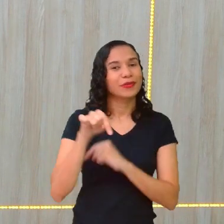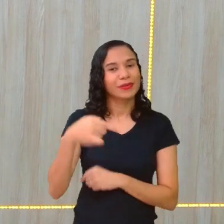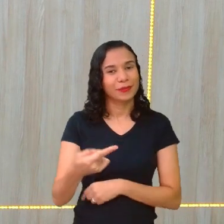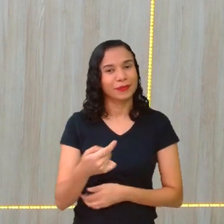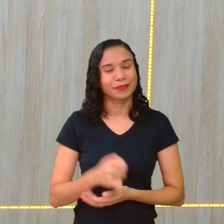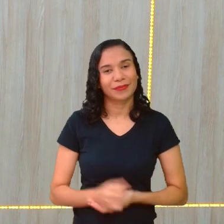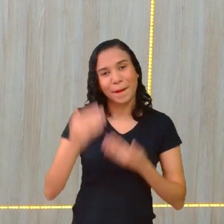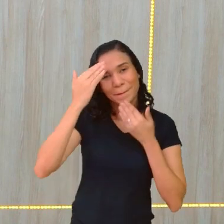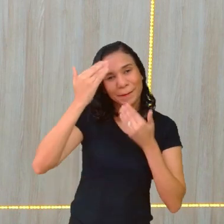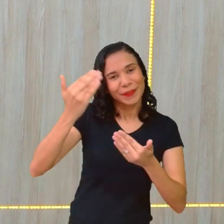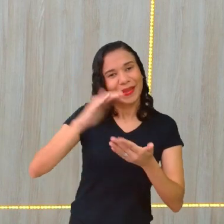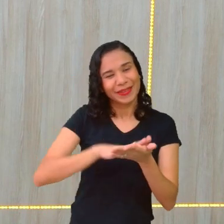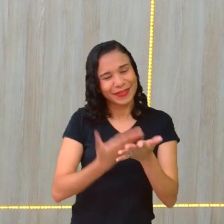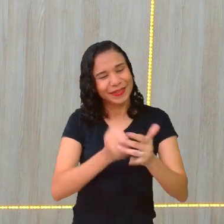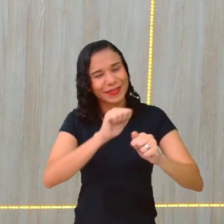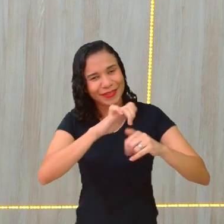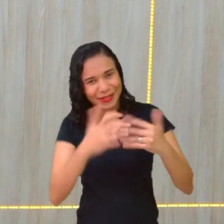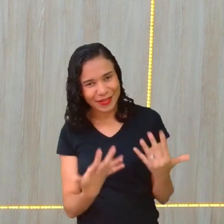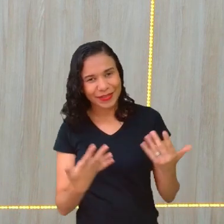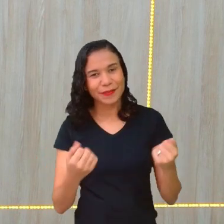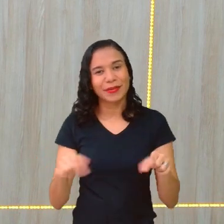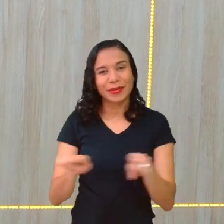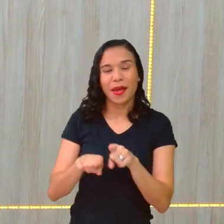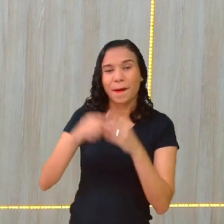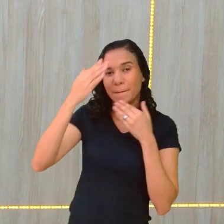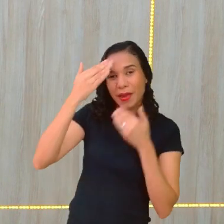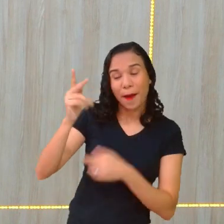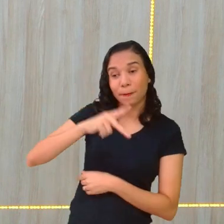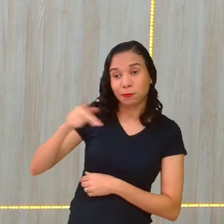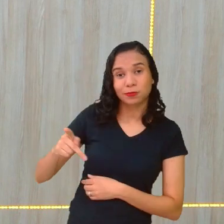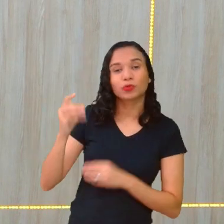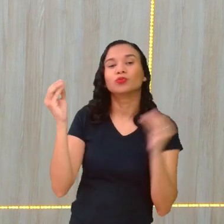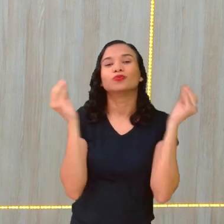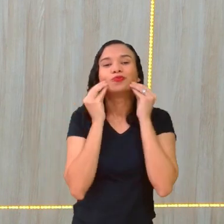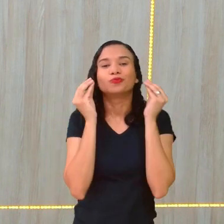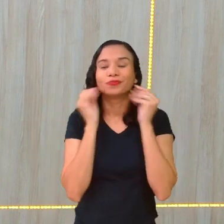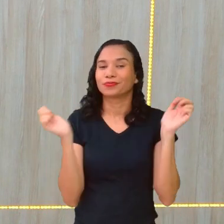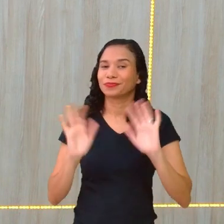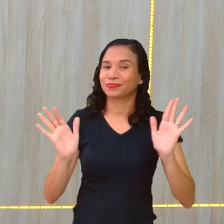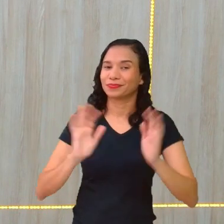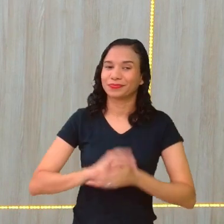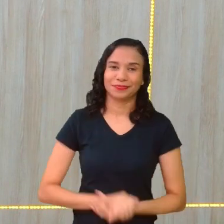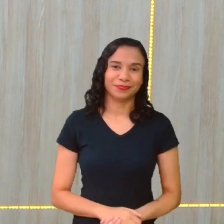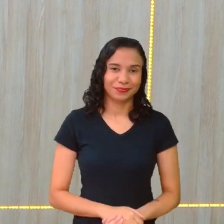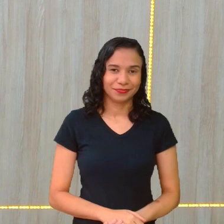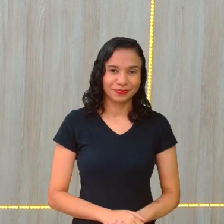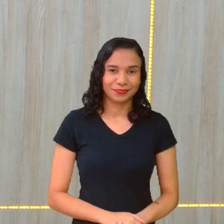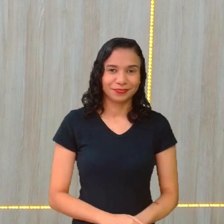momento. Obrigada, Maria Helena, que fez a tradução. Obrigada, professora Camille. Um cheiro e até a próxima.